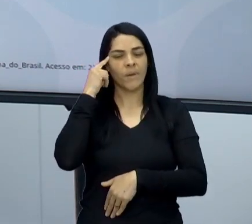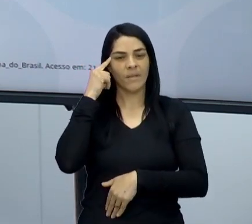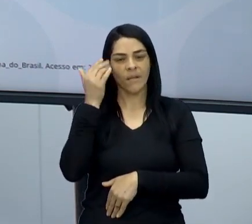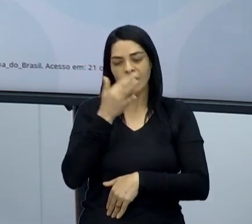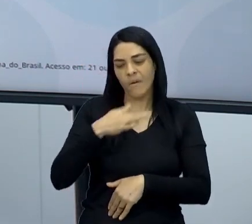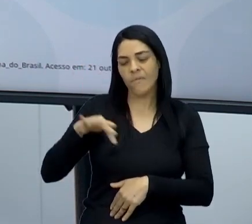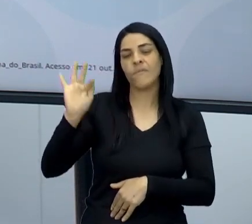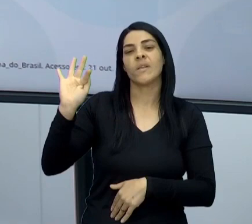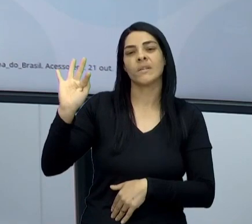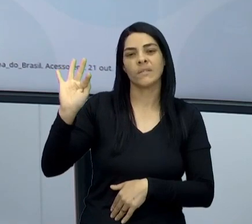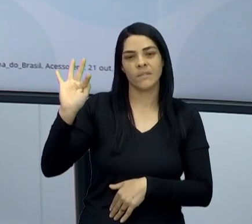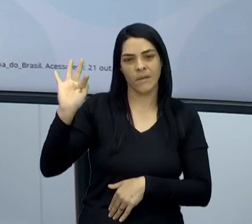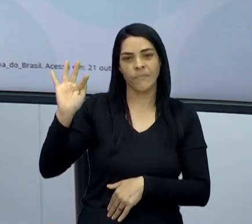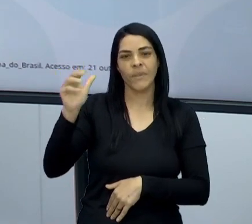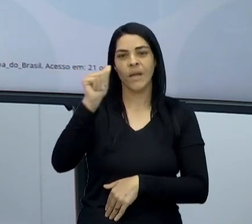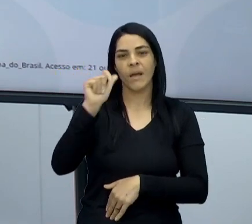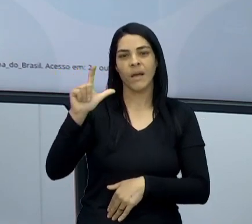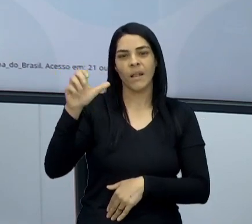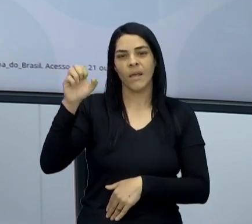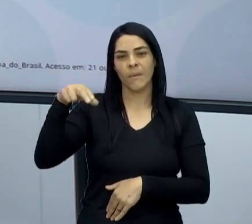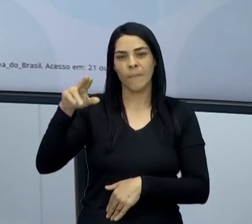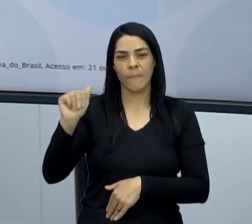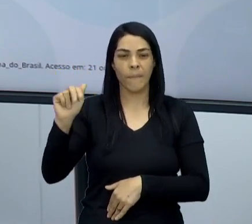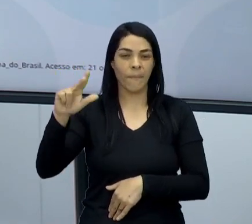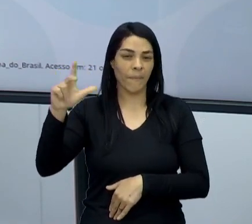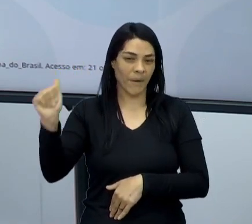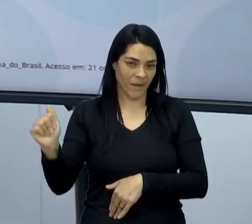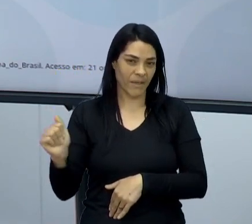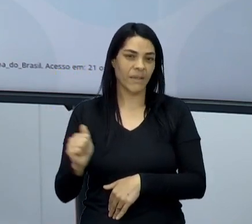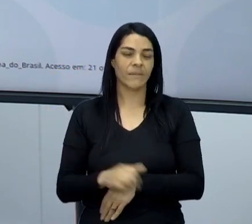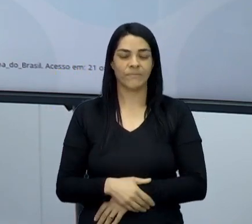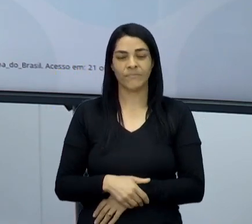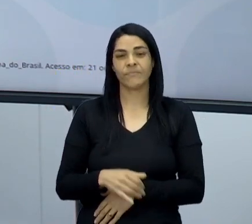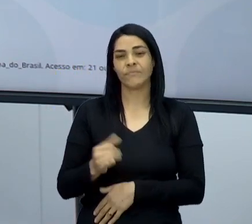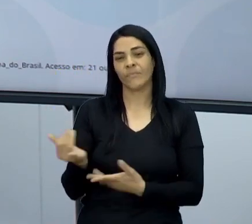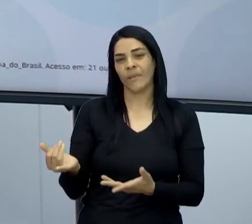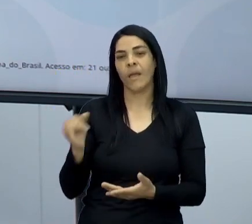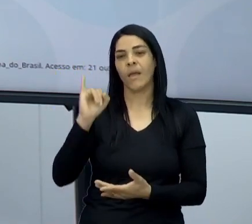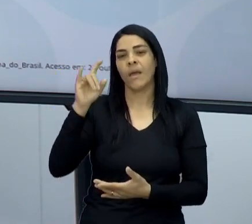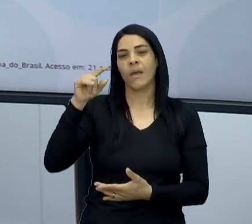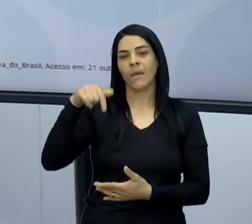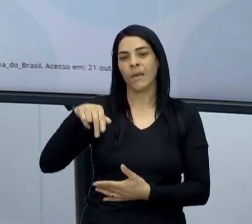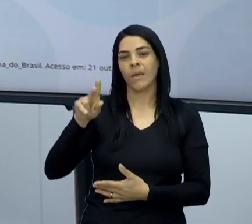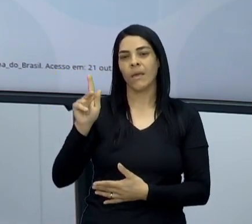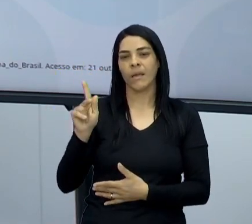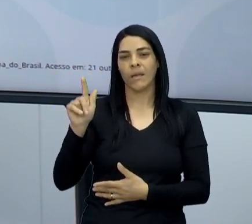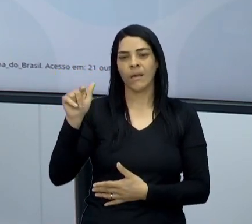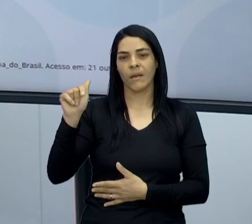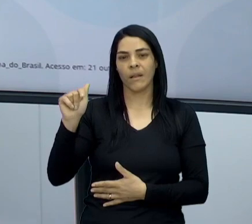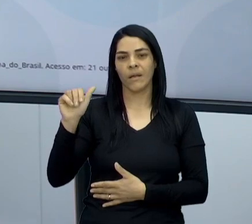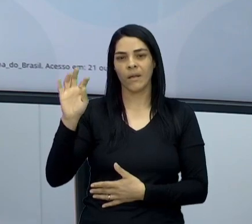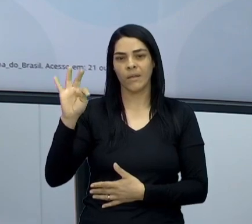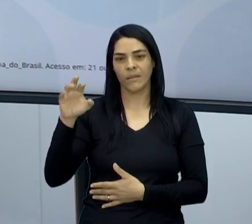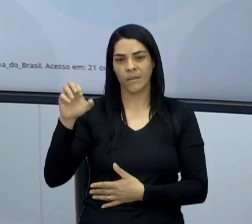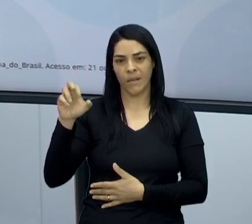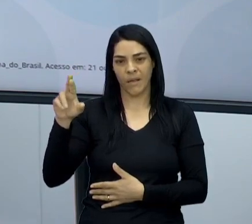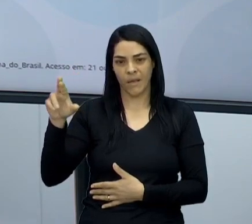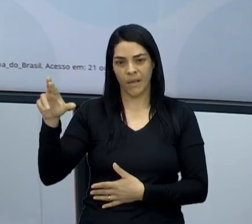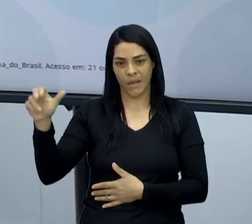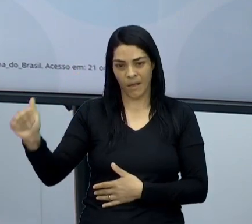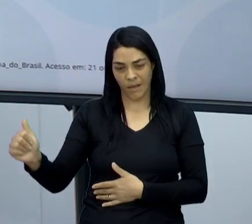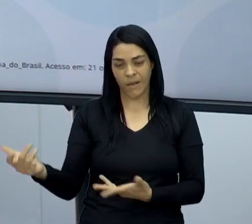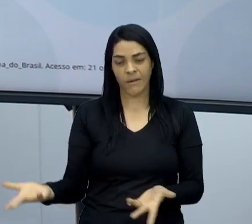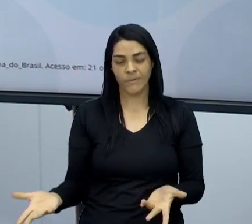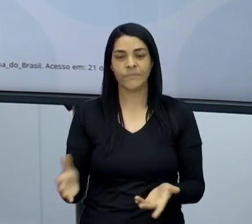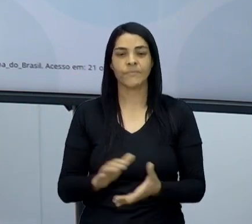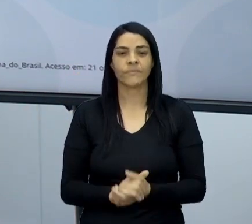Alemanha, Inglaterra. Tá? Tanto que tem até um movimento chamado expressionismo alemão, porque o cinema era lá. Depois, nesse entre